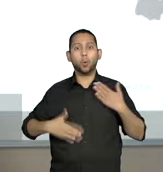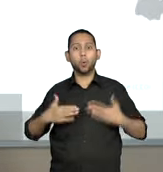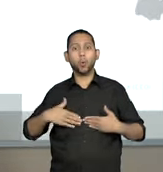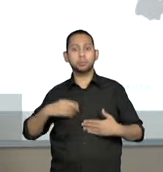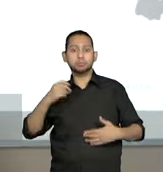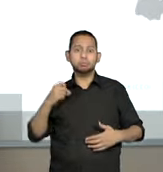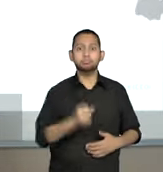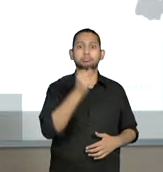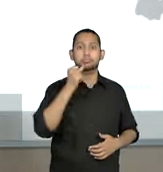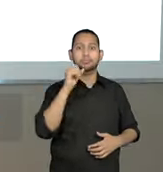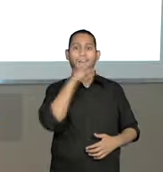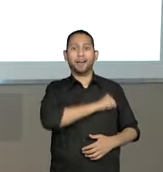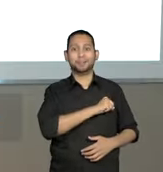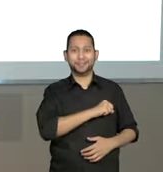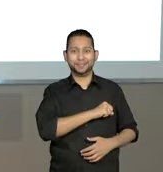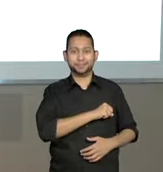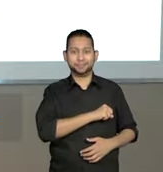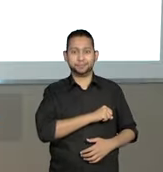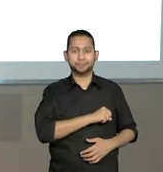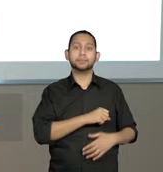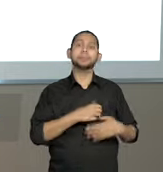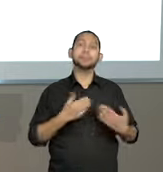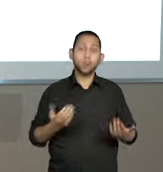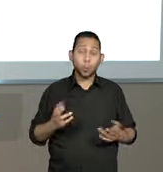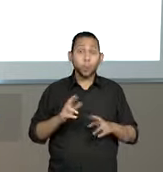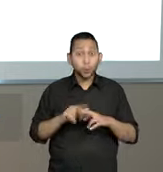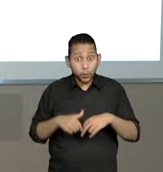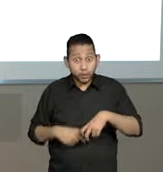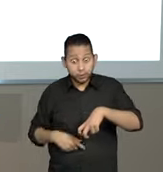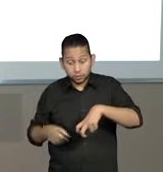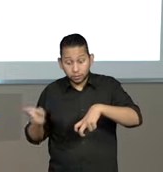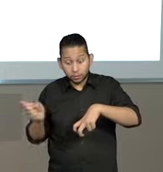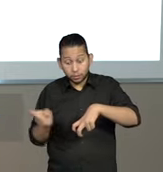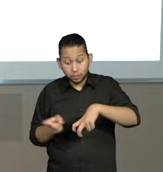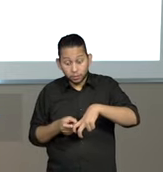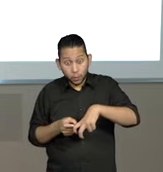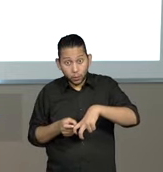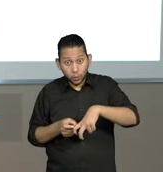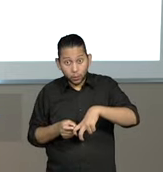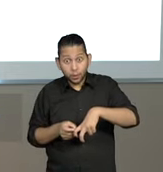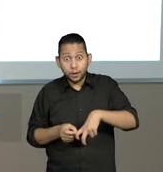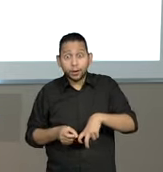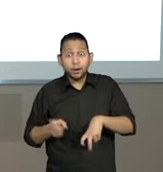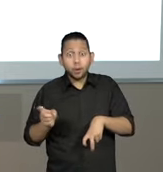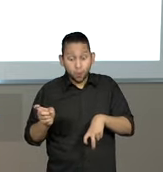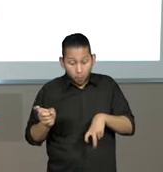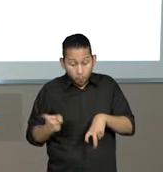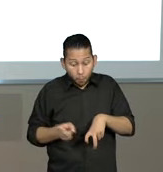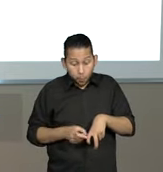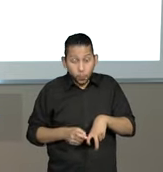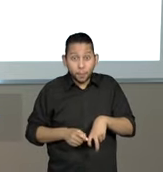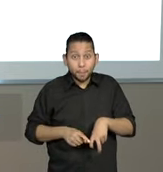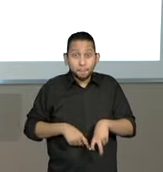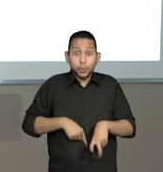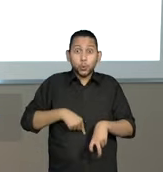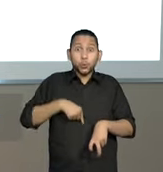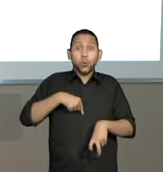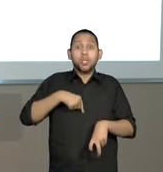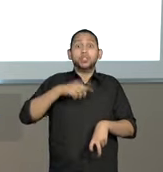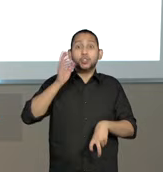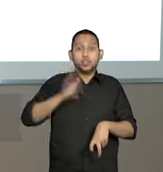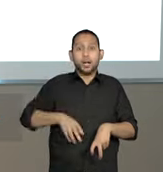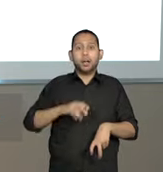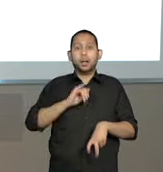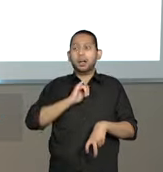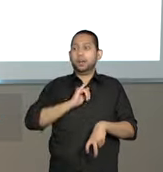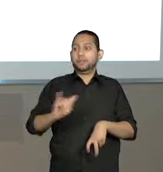informação vai vir do seu nervo da perna, vai percorrer até a medula espinhal, vai chegar só na medula espinhal e ela já vai mandar